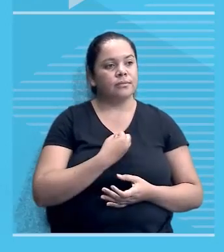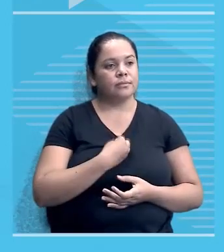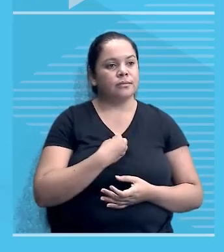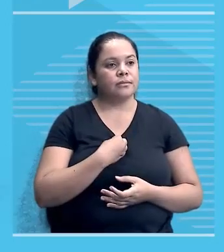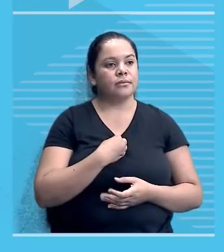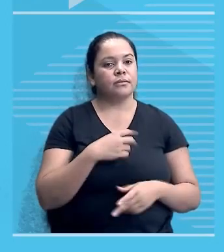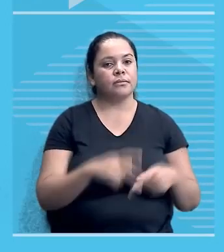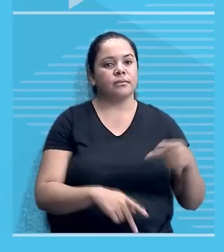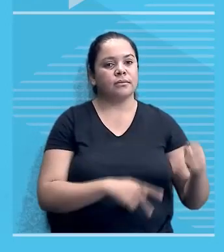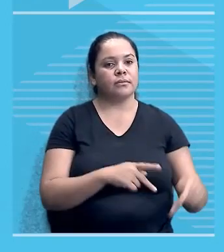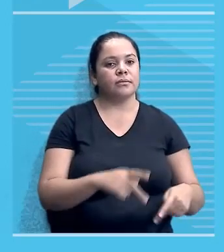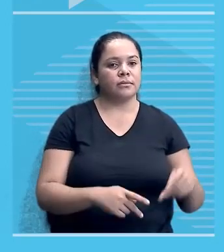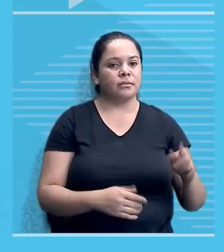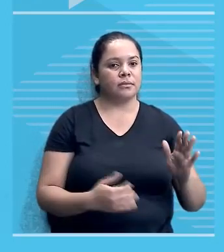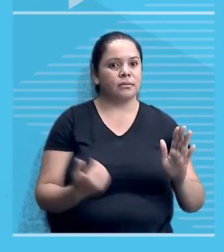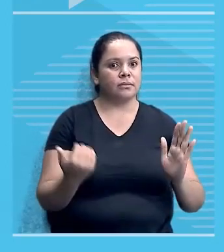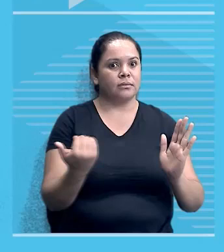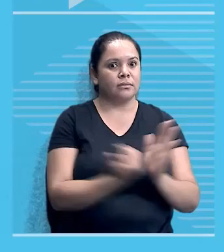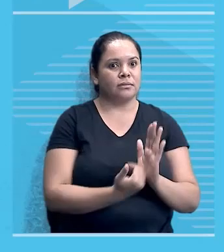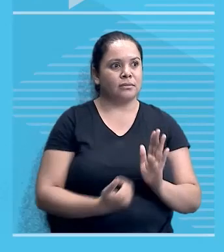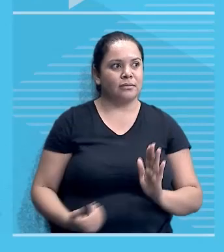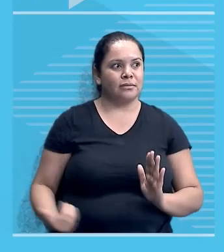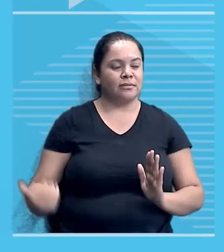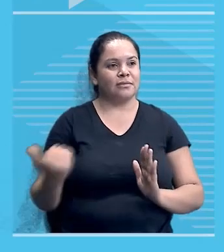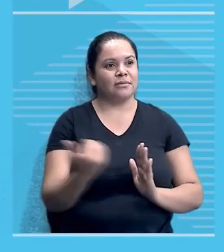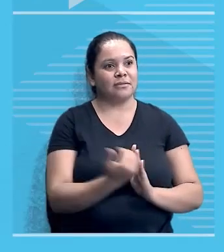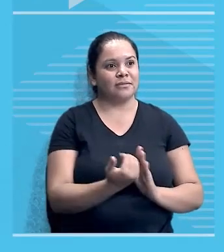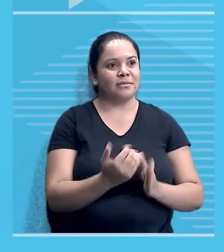né ok